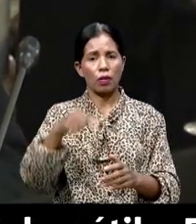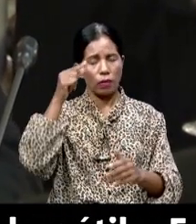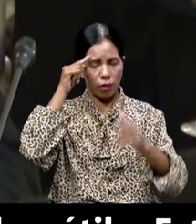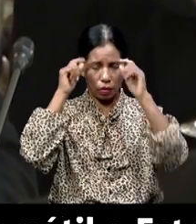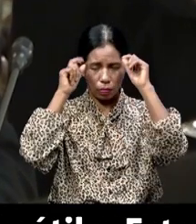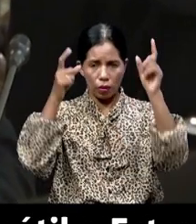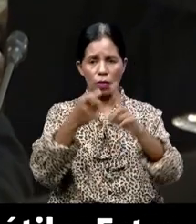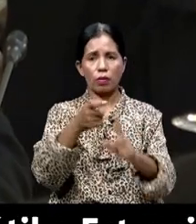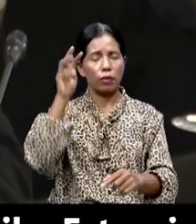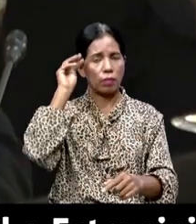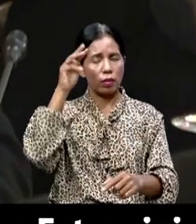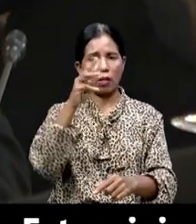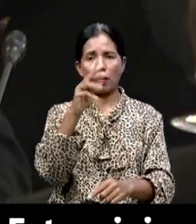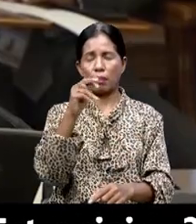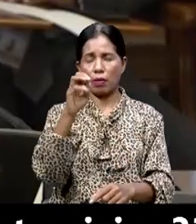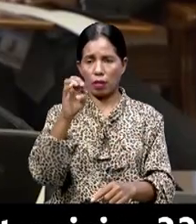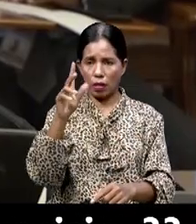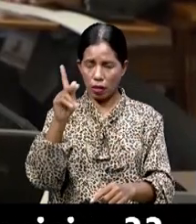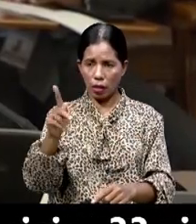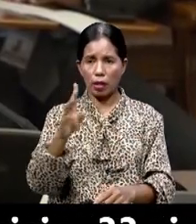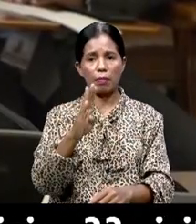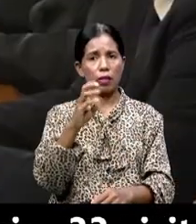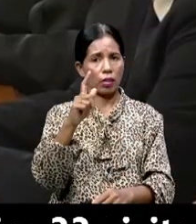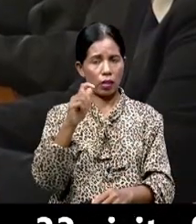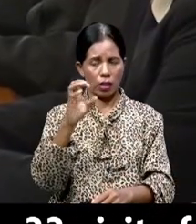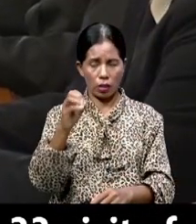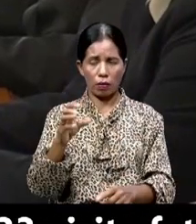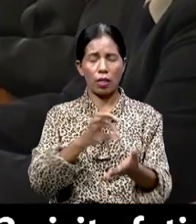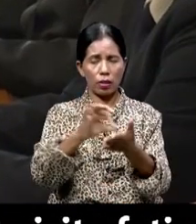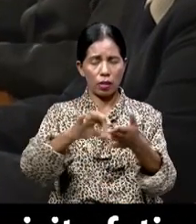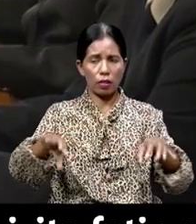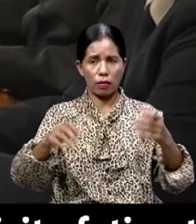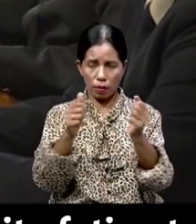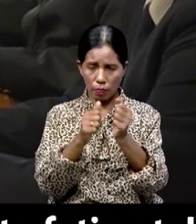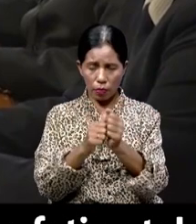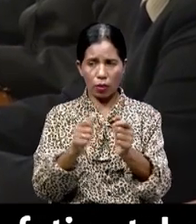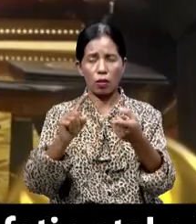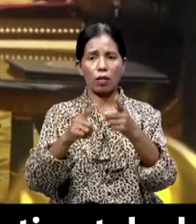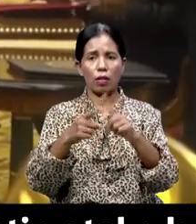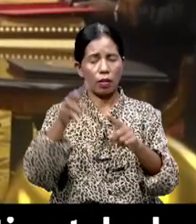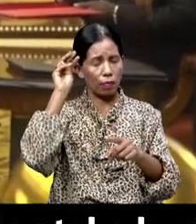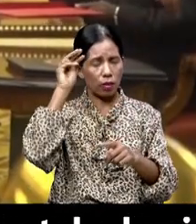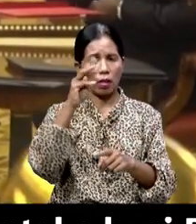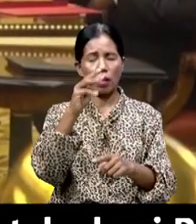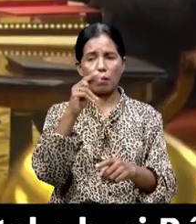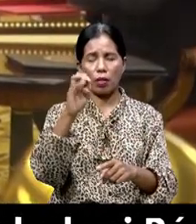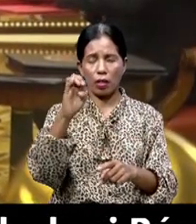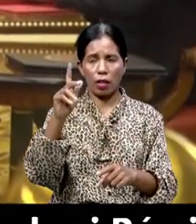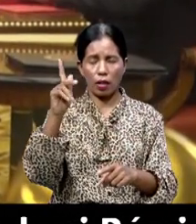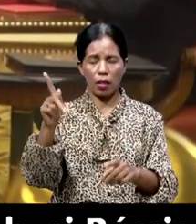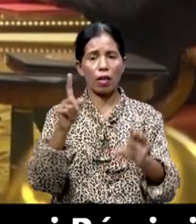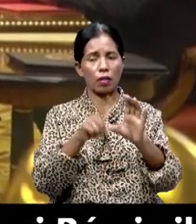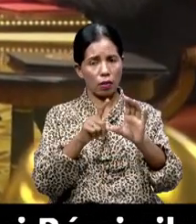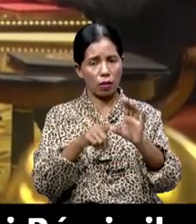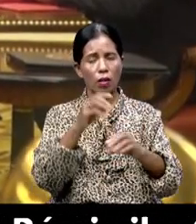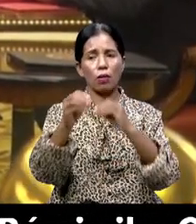Timor-Leste, ali o ministro do negócio estrangeiro na cooperação Bendito Freitas, assina nota entendimento com o homólogo ministro relação exterior Angola, TT António,